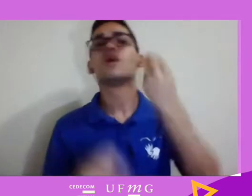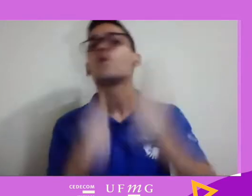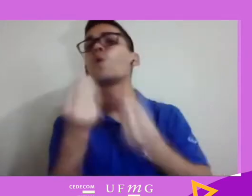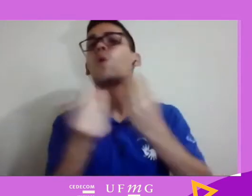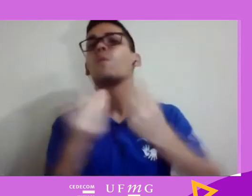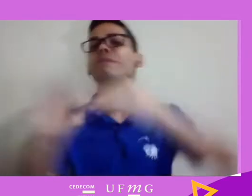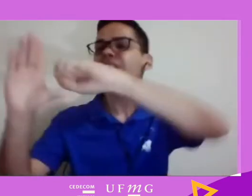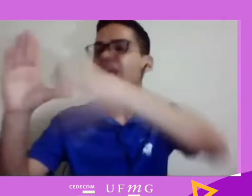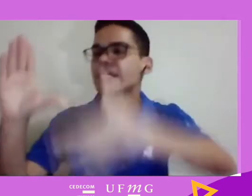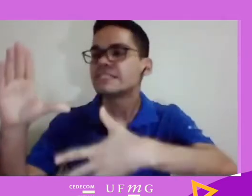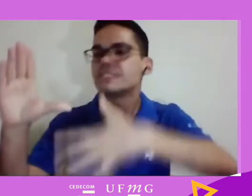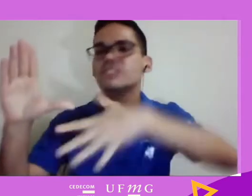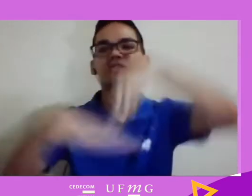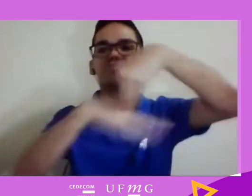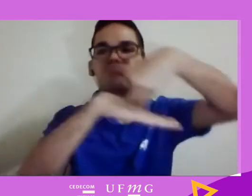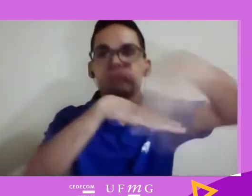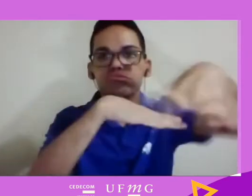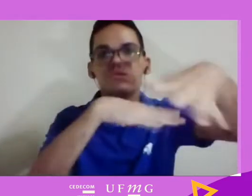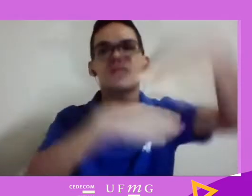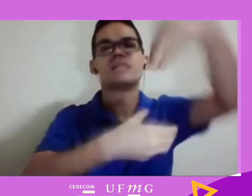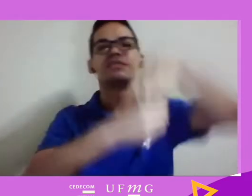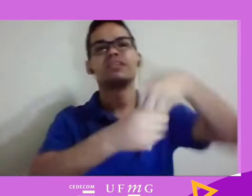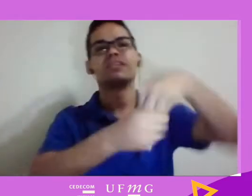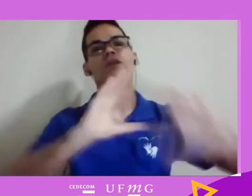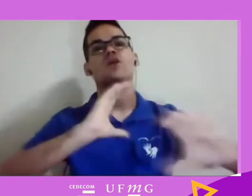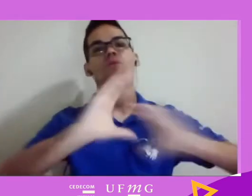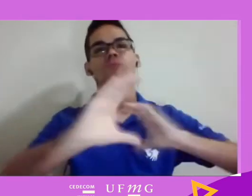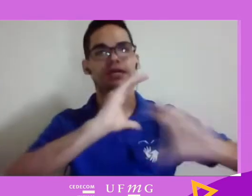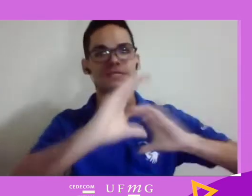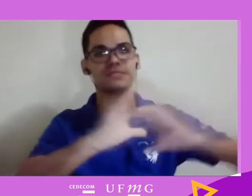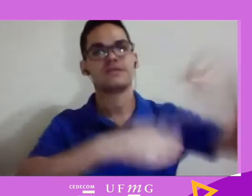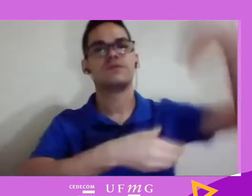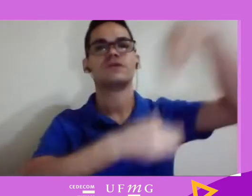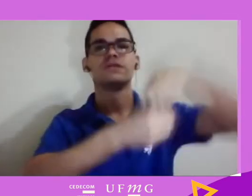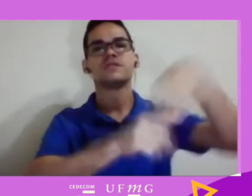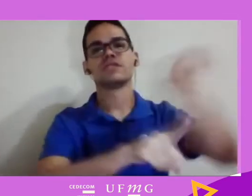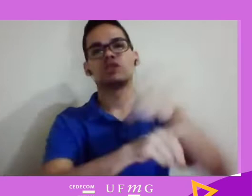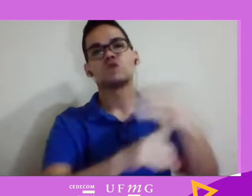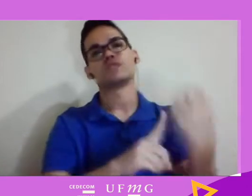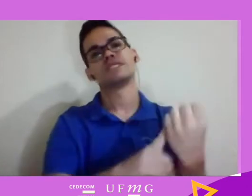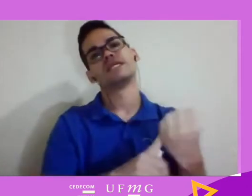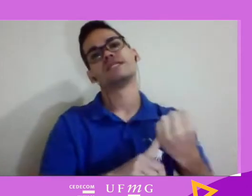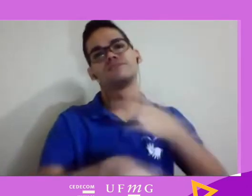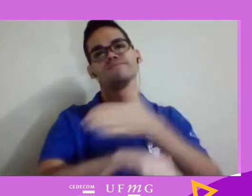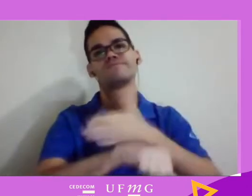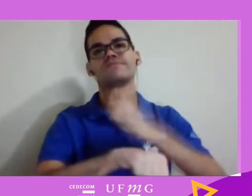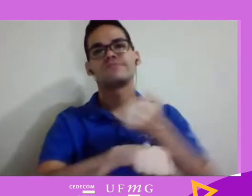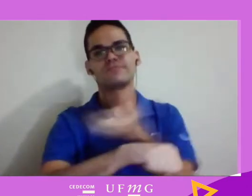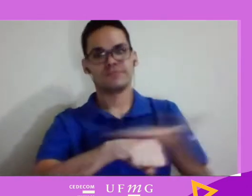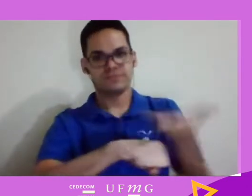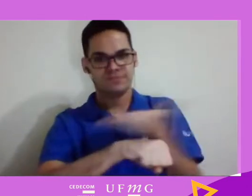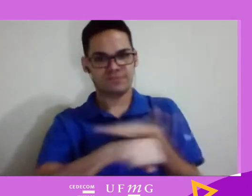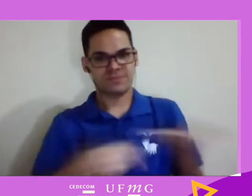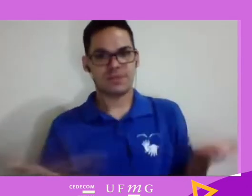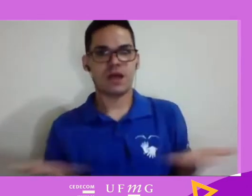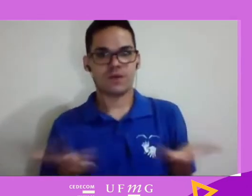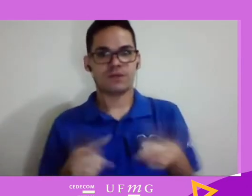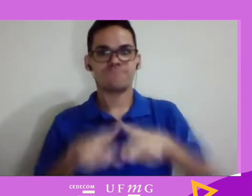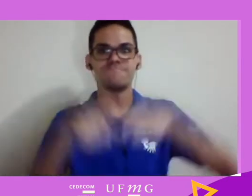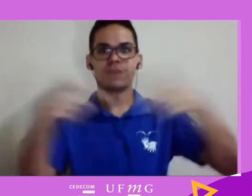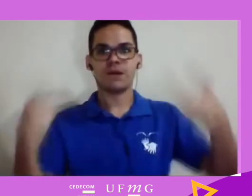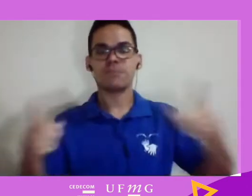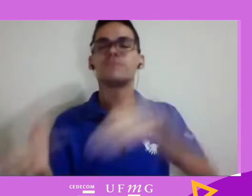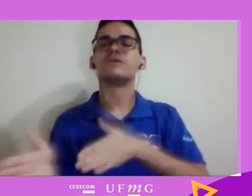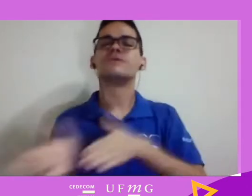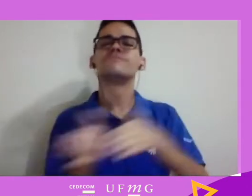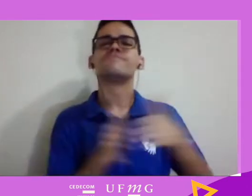da política, da sociedade contemporânea de modo mais amplo. Uhum. E o que seria justamente essa questão transmídia, professora? Você